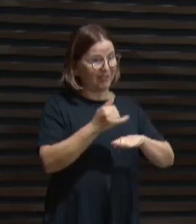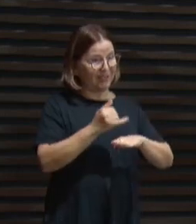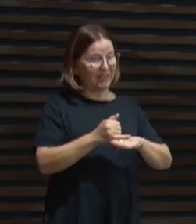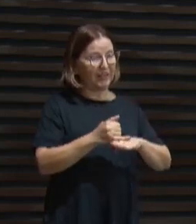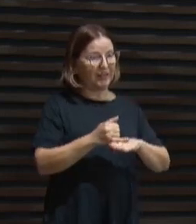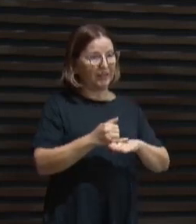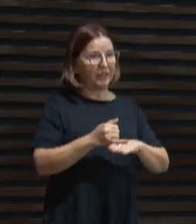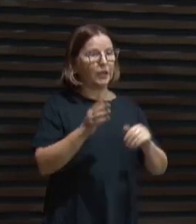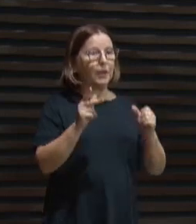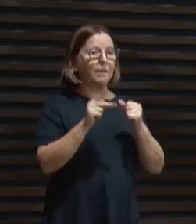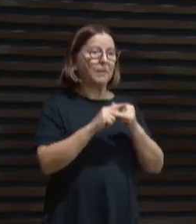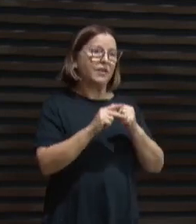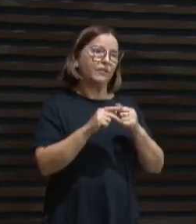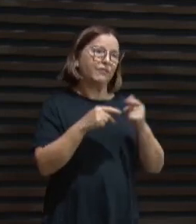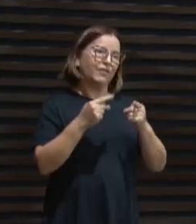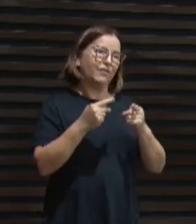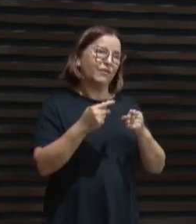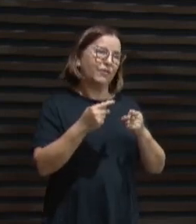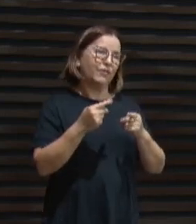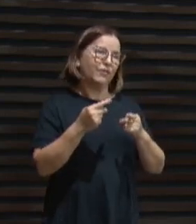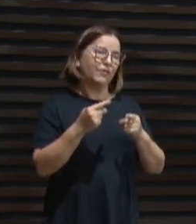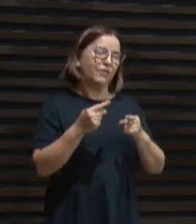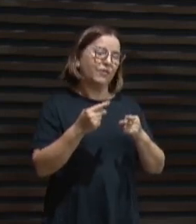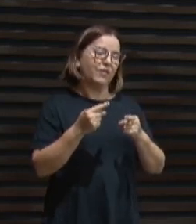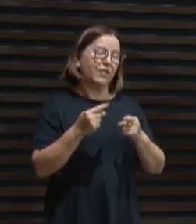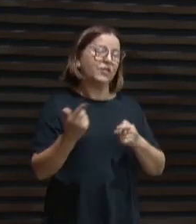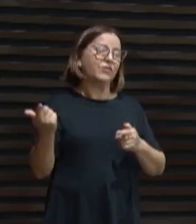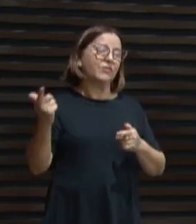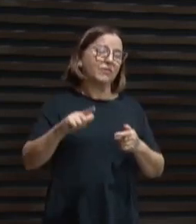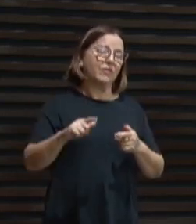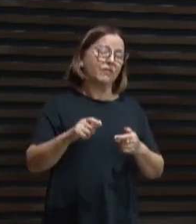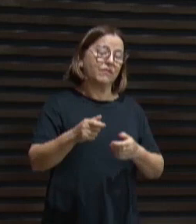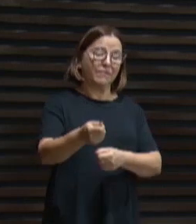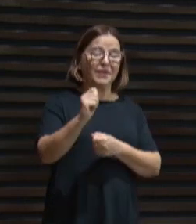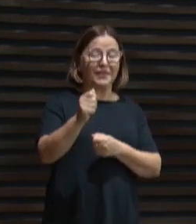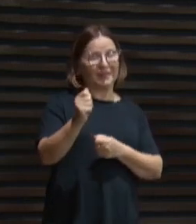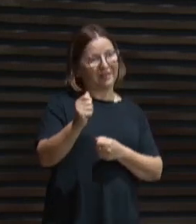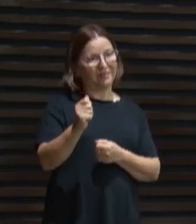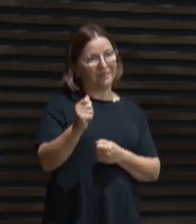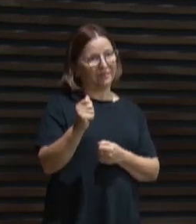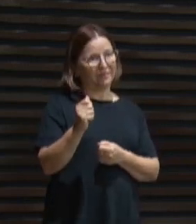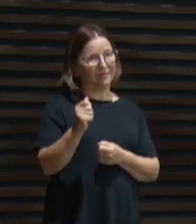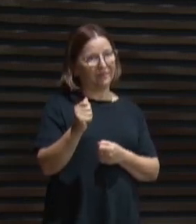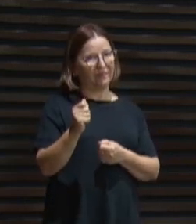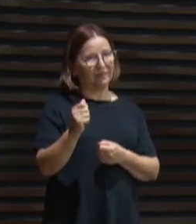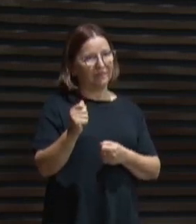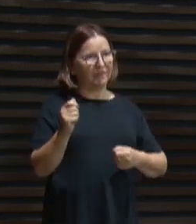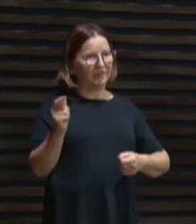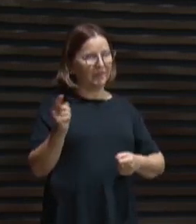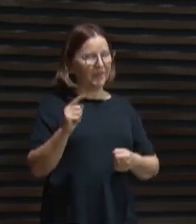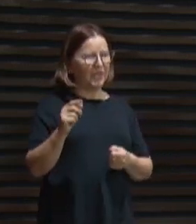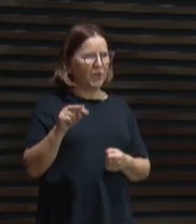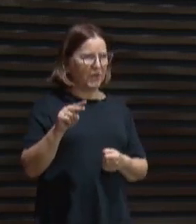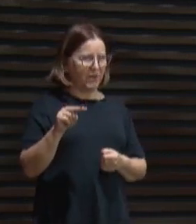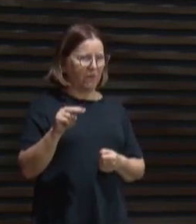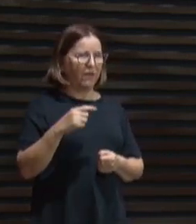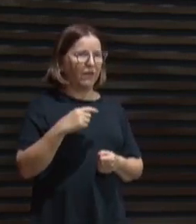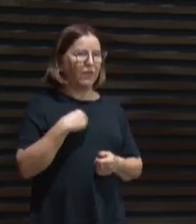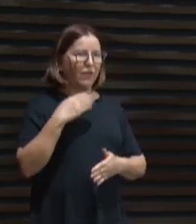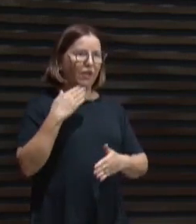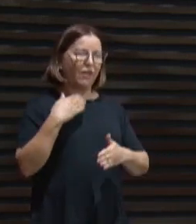pescar. Esse eu vou pescar não é eu vou no Rio Paraná pescar